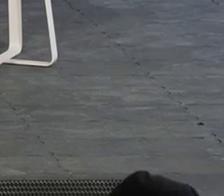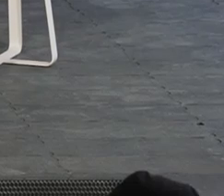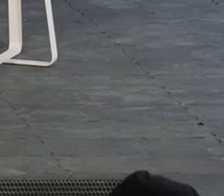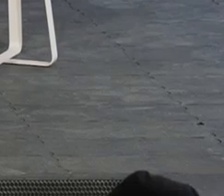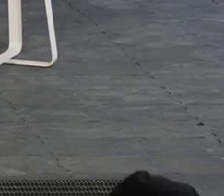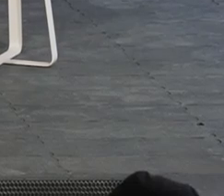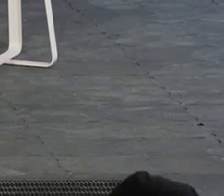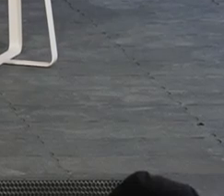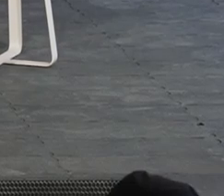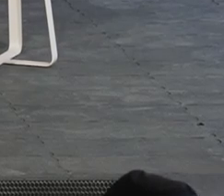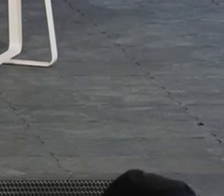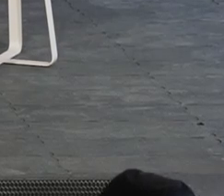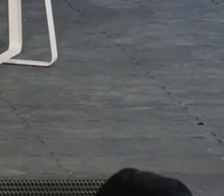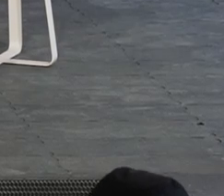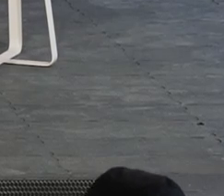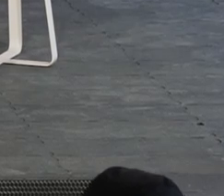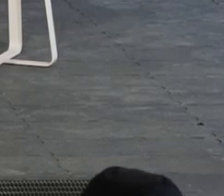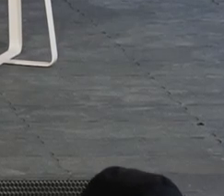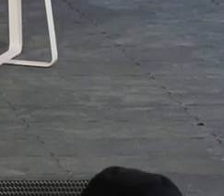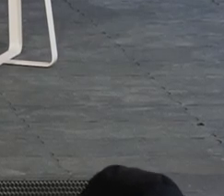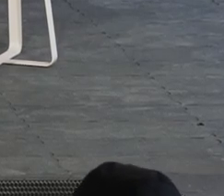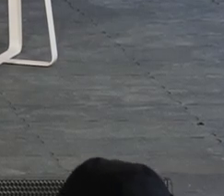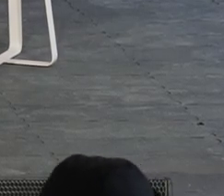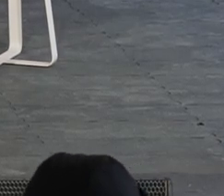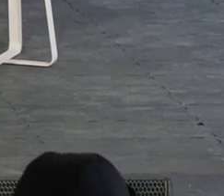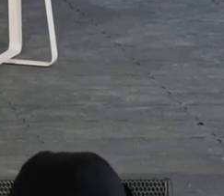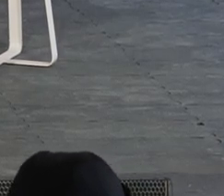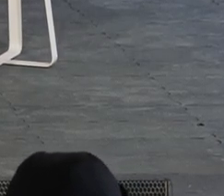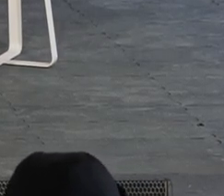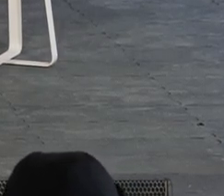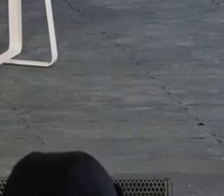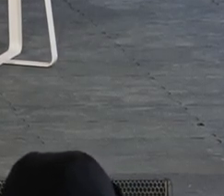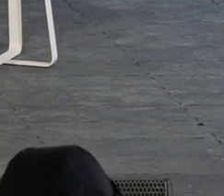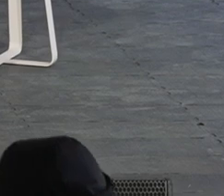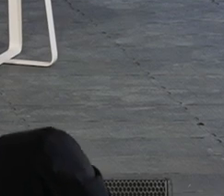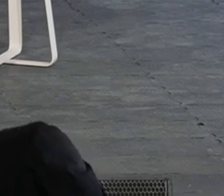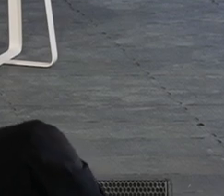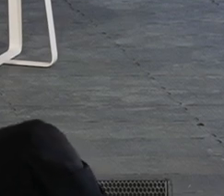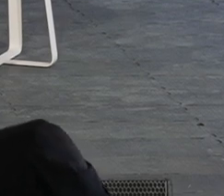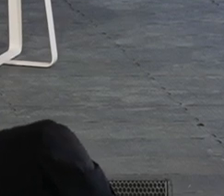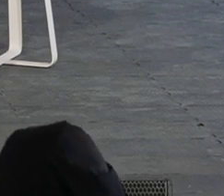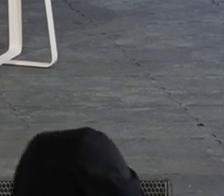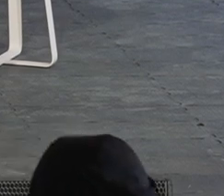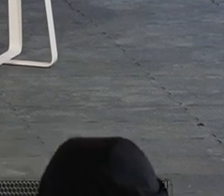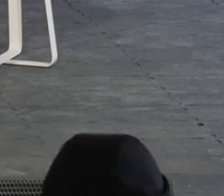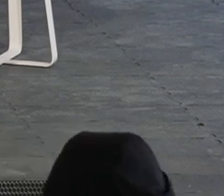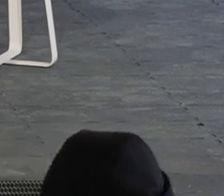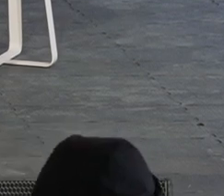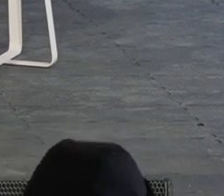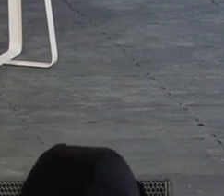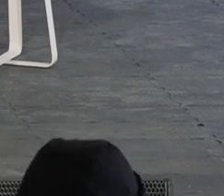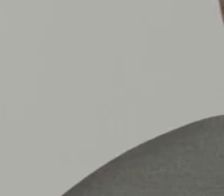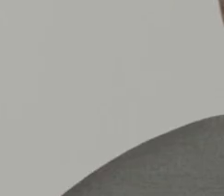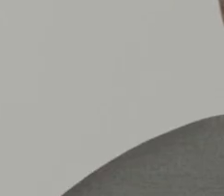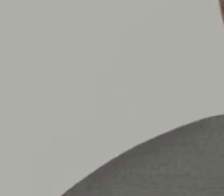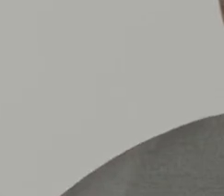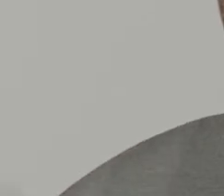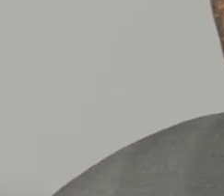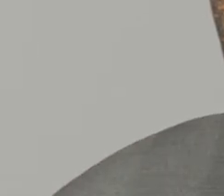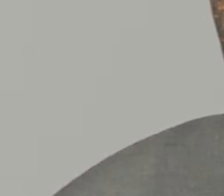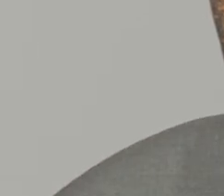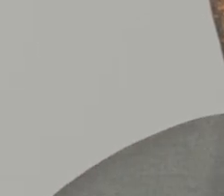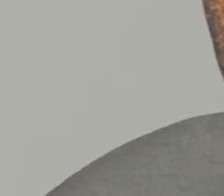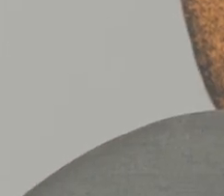Boa tarde. Boa tarde, Feira do Livro. Boa tarde, Praça Charles Miller. Estamos aqui dando prosseguimento à